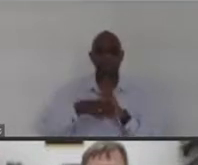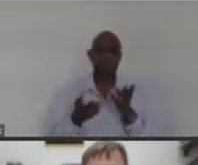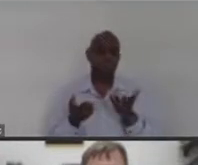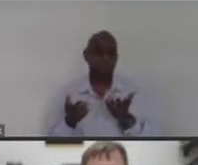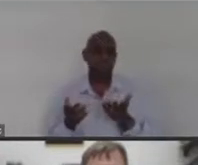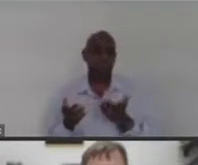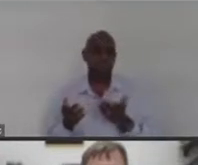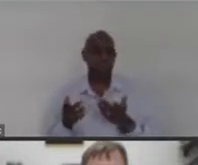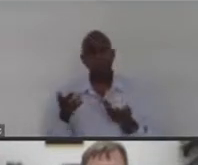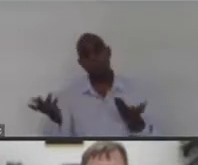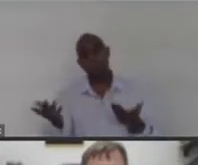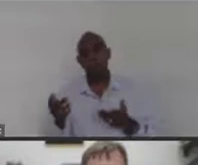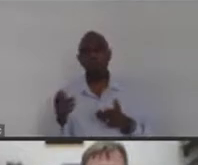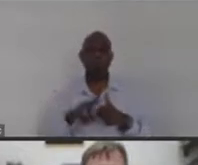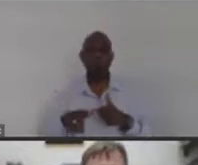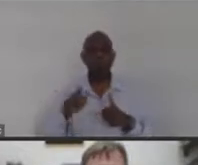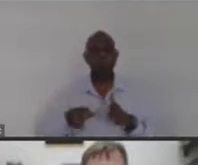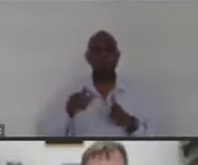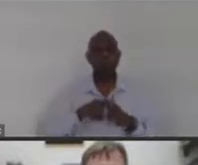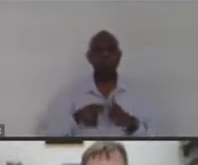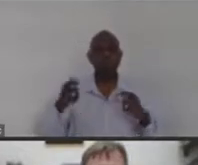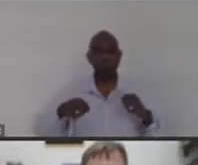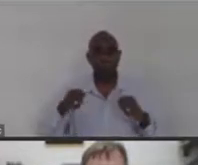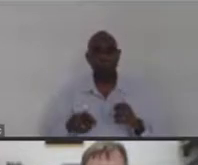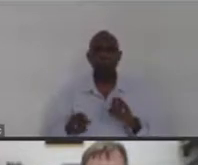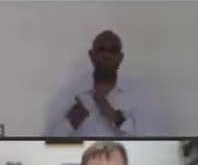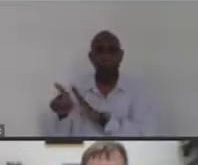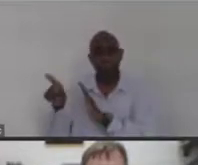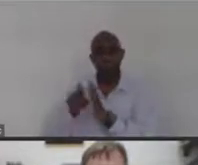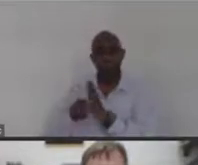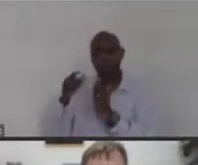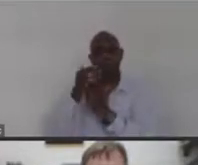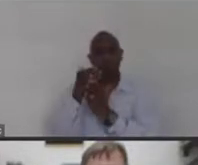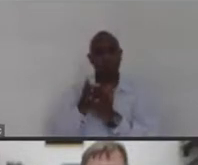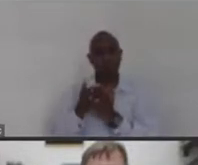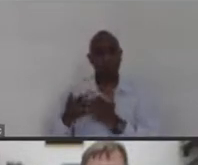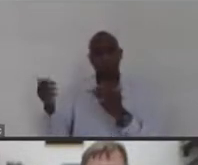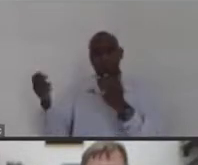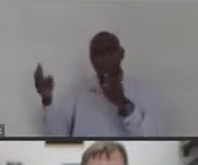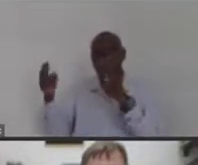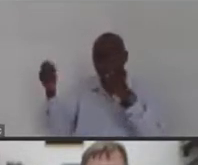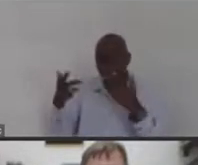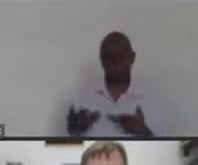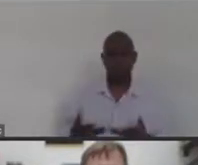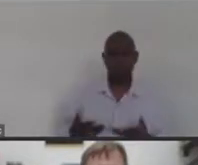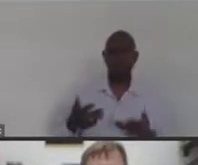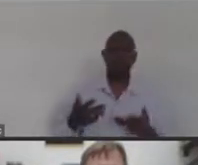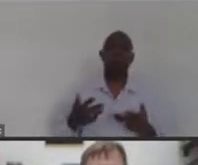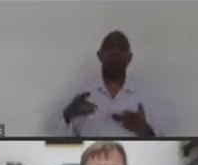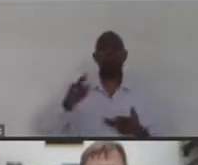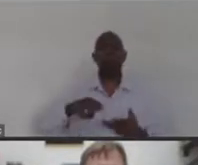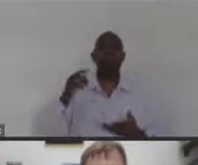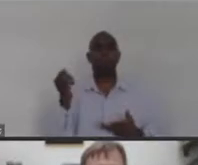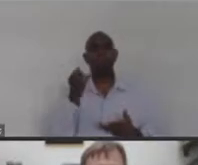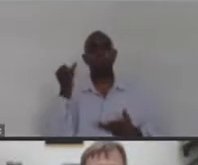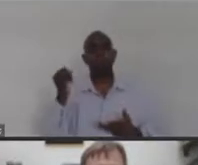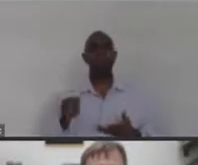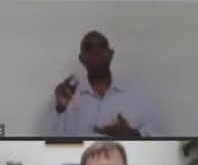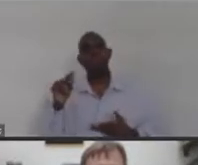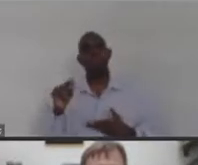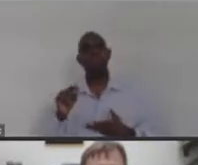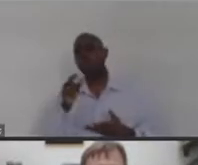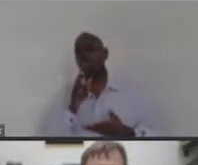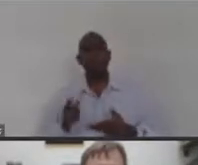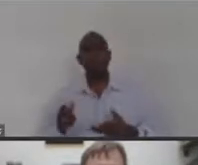desequilíbrio econômico-financeiro, nós precisamos ter os argumentos nas mãos. E, nesse sentido, é importantíssimo saber quais são os valores de